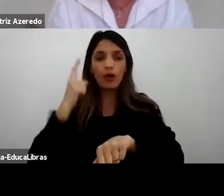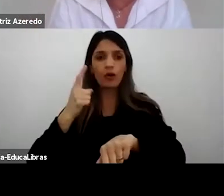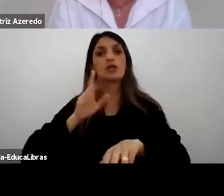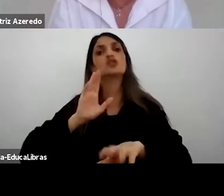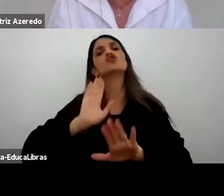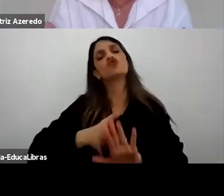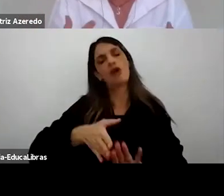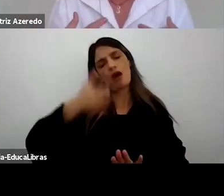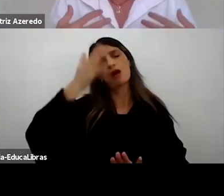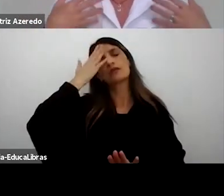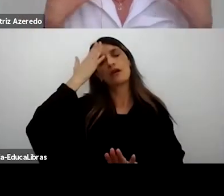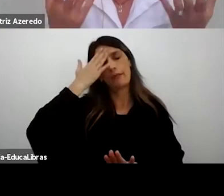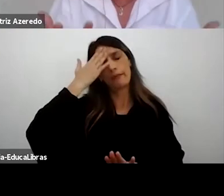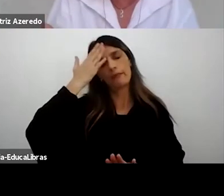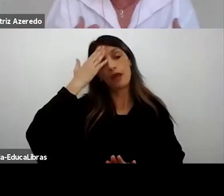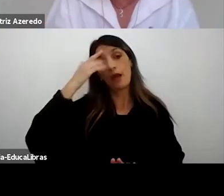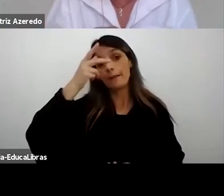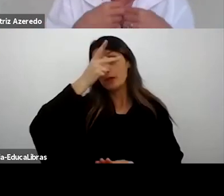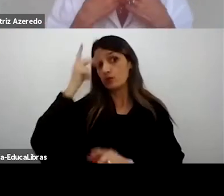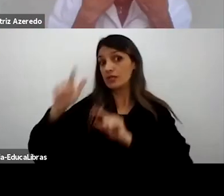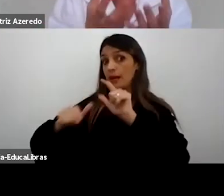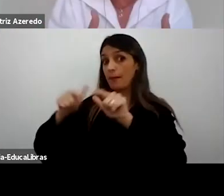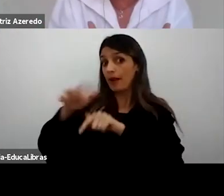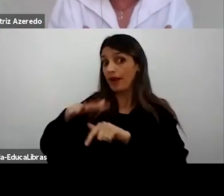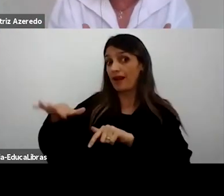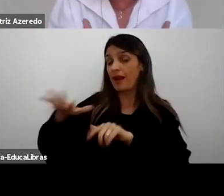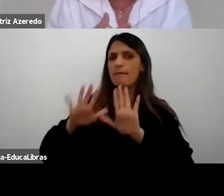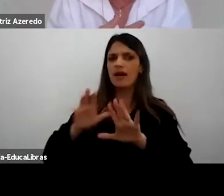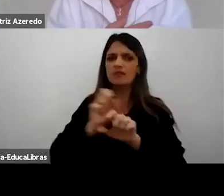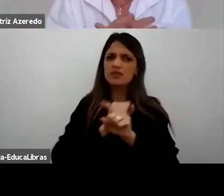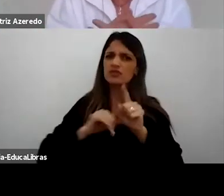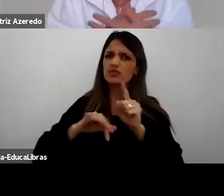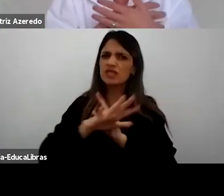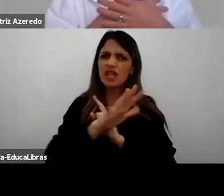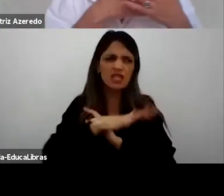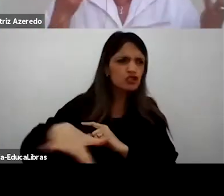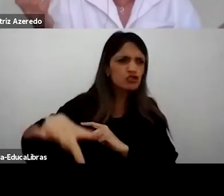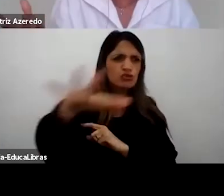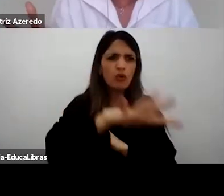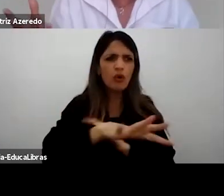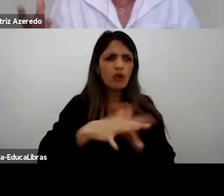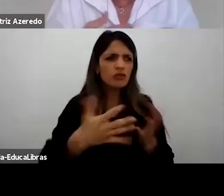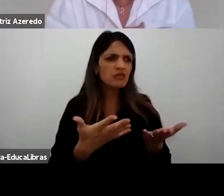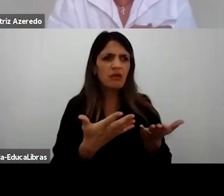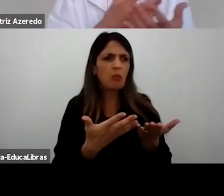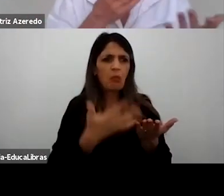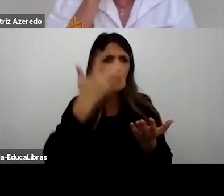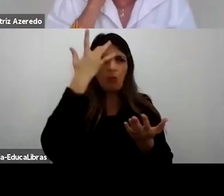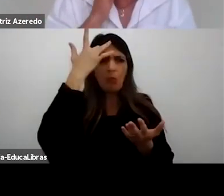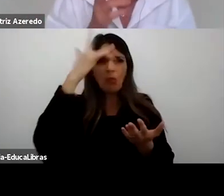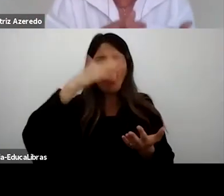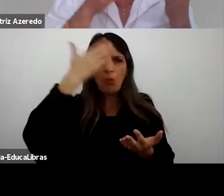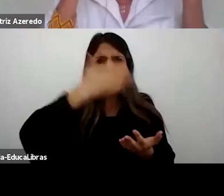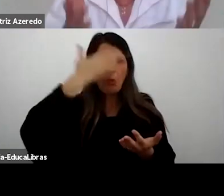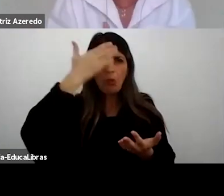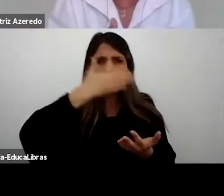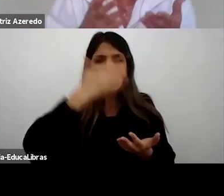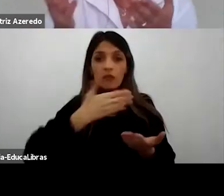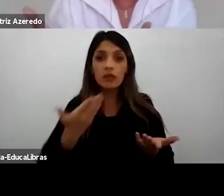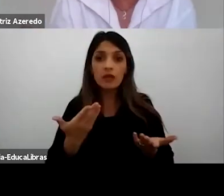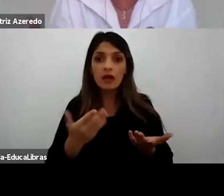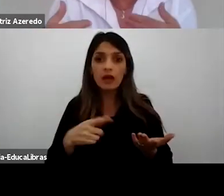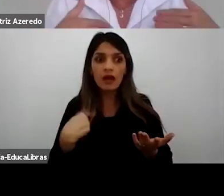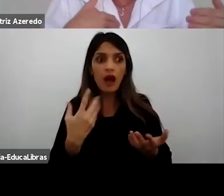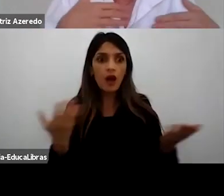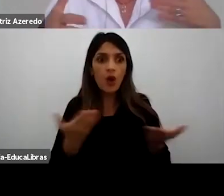quem atua no campo, mas para a sociedade, para o senso comum, é absolutamente chocante, né, se dar conta, né, de